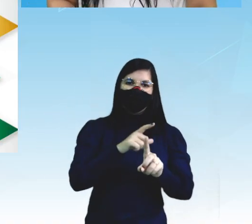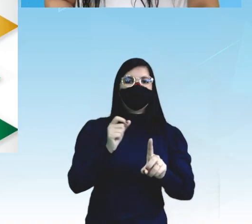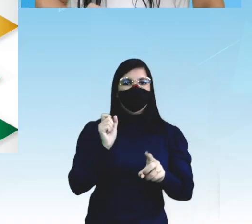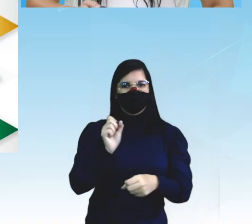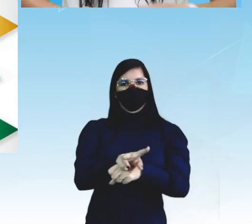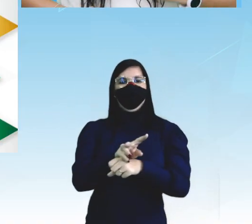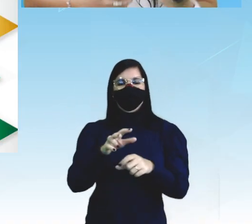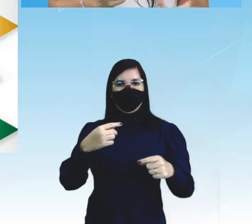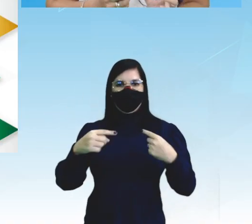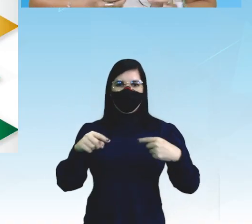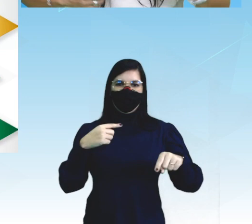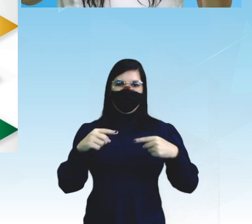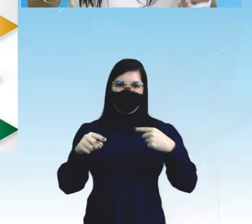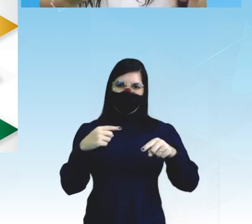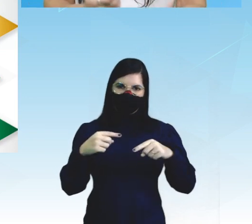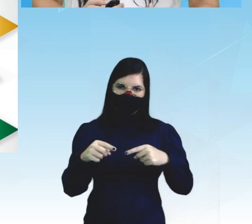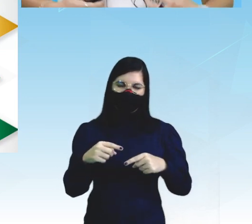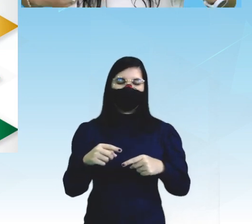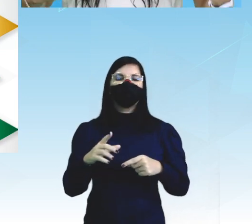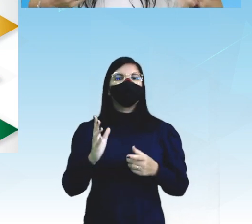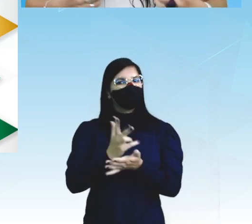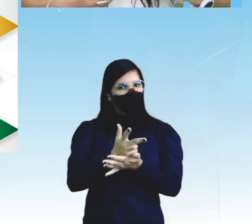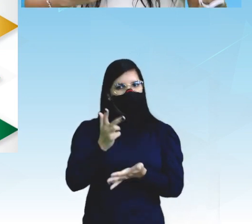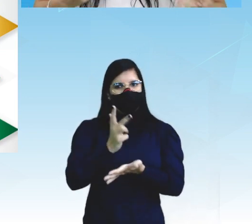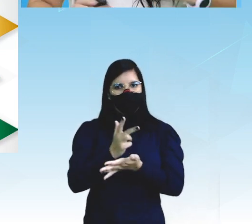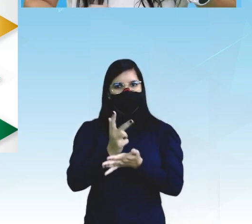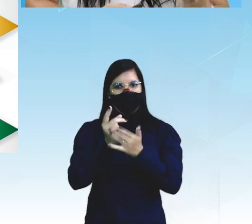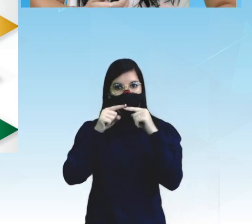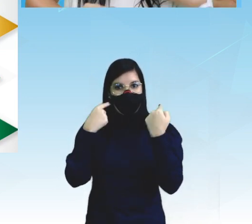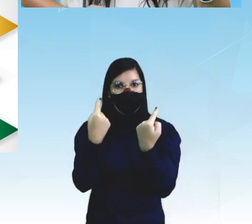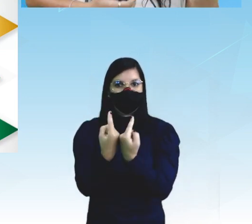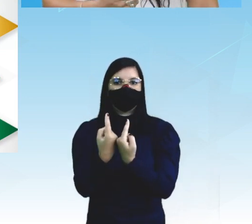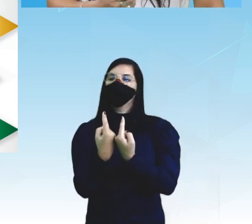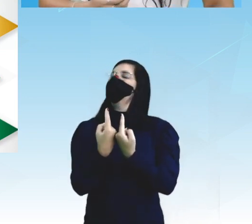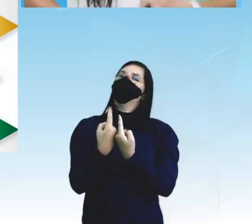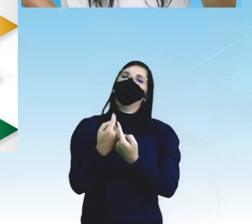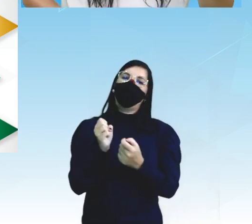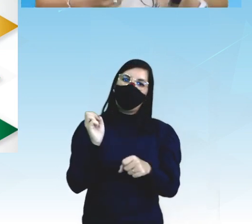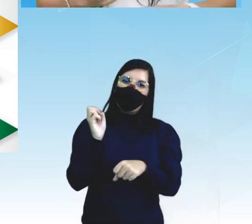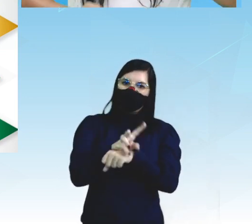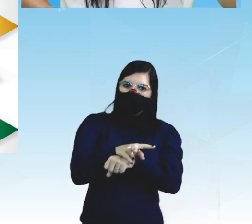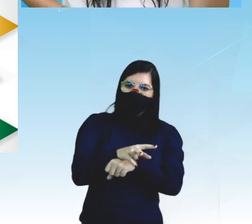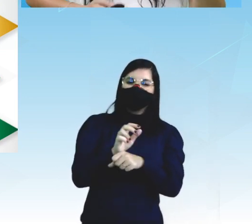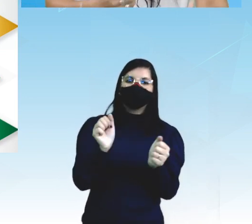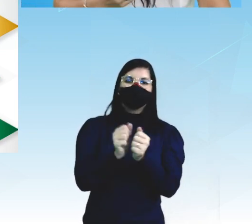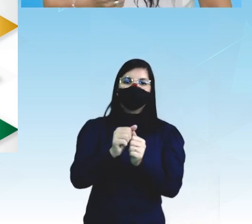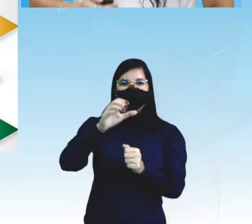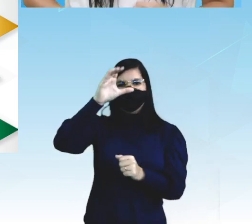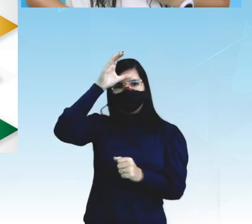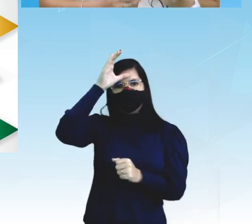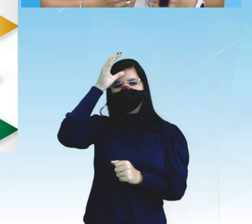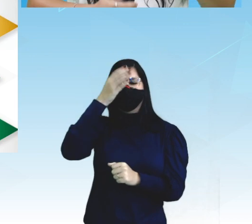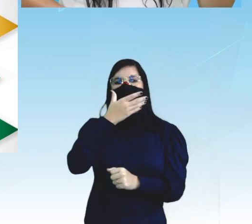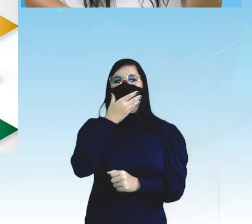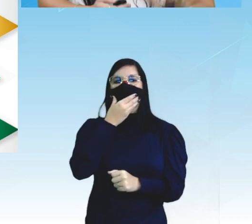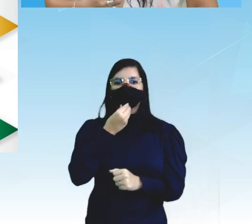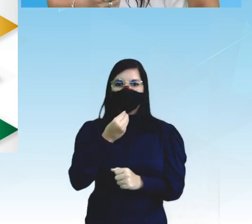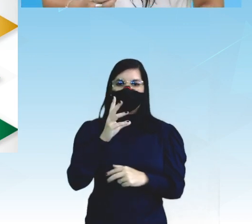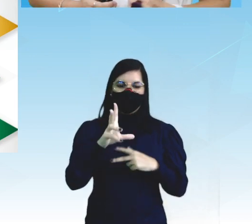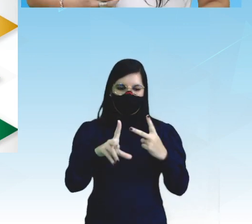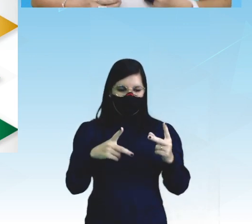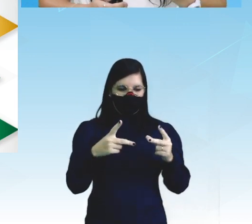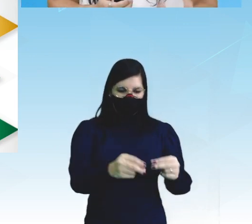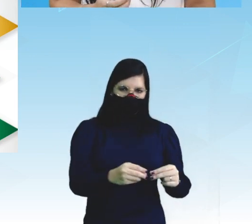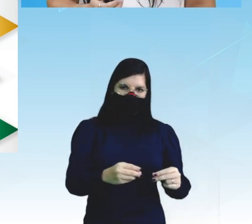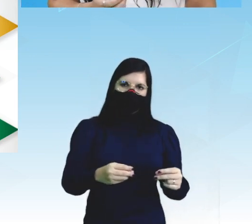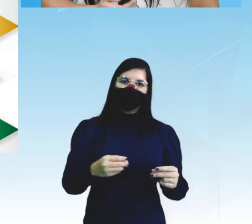música. Então, assim, ele já frequentava essas reuniões com o tio, né? Então, o tio presenteou ele, né, com instrumento musical,